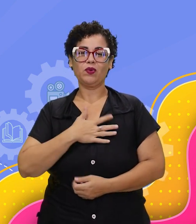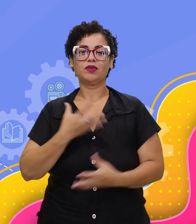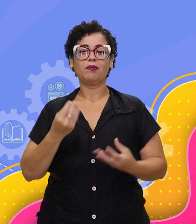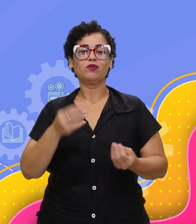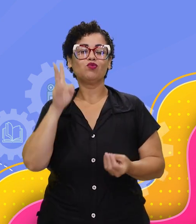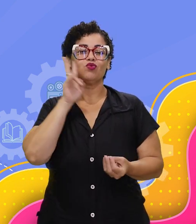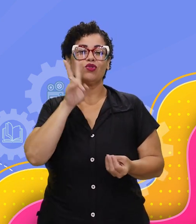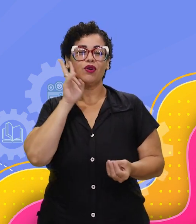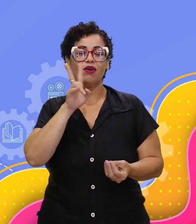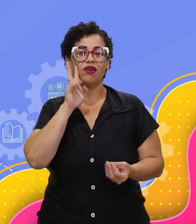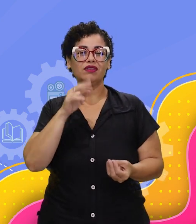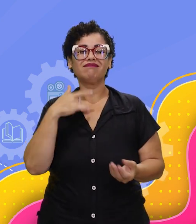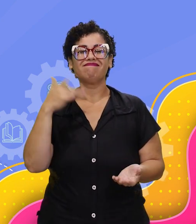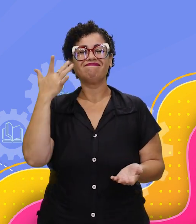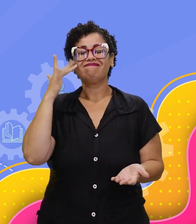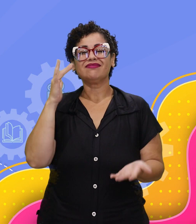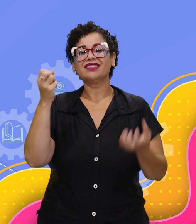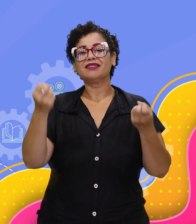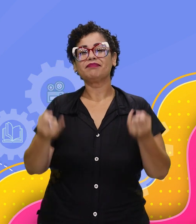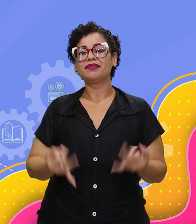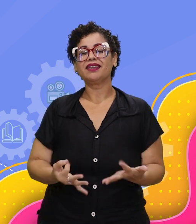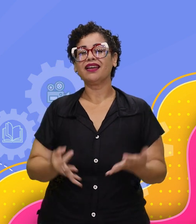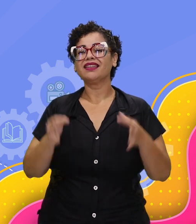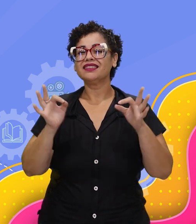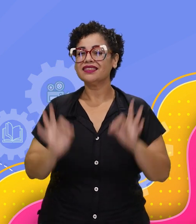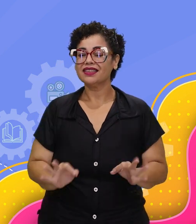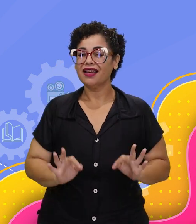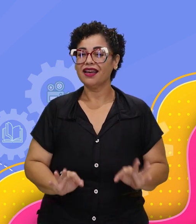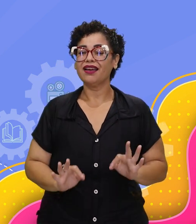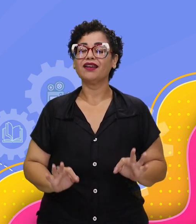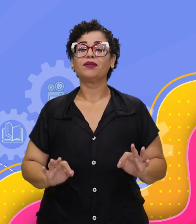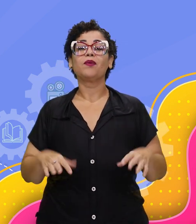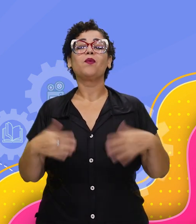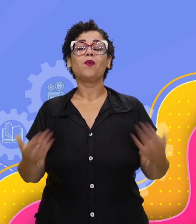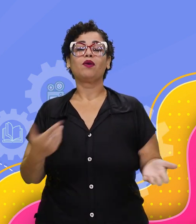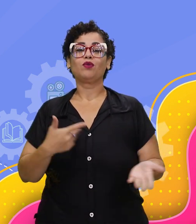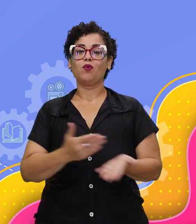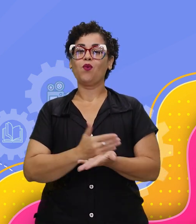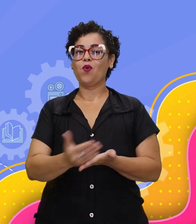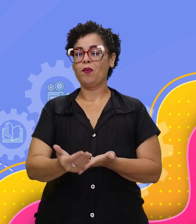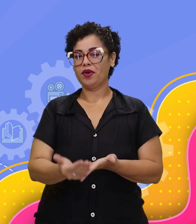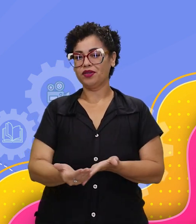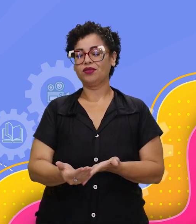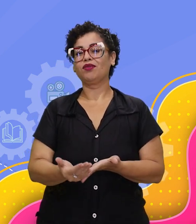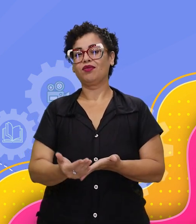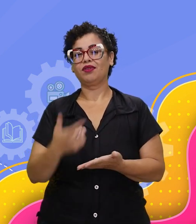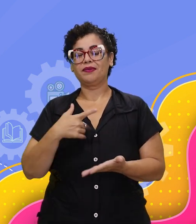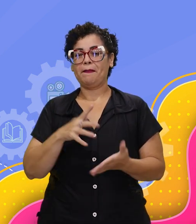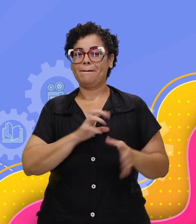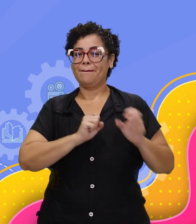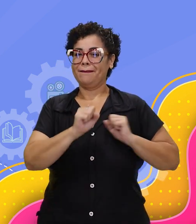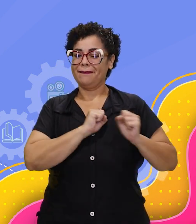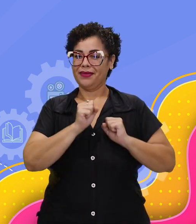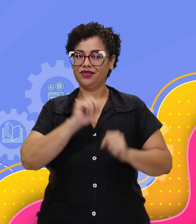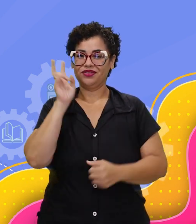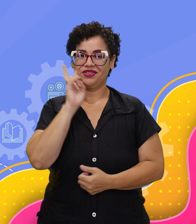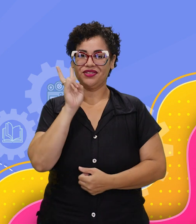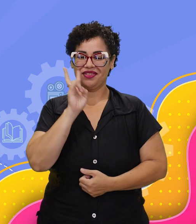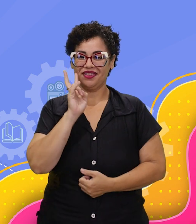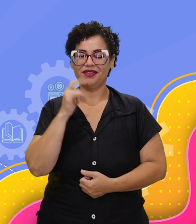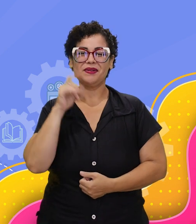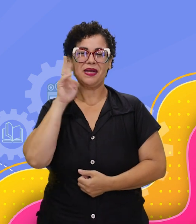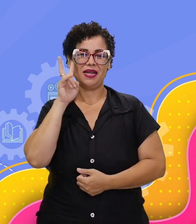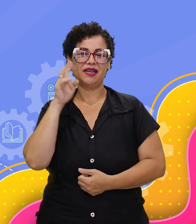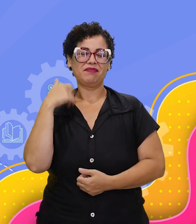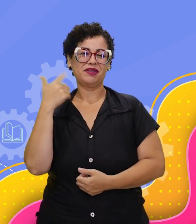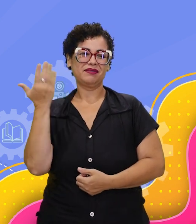história. Eu não sei dizer exatamente quando que começou essa minha paixão. Eu me lembro que desde que